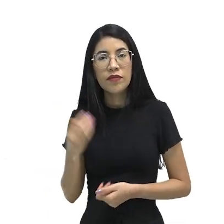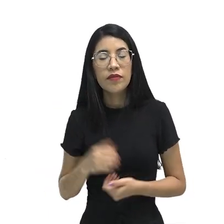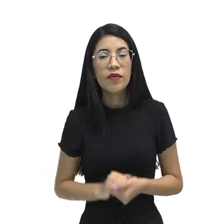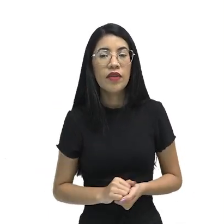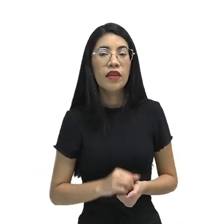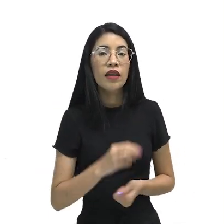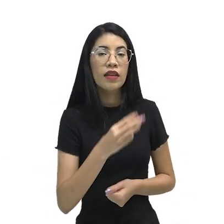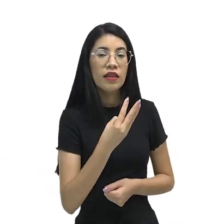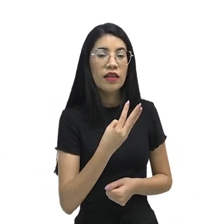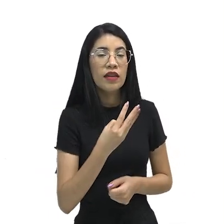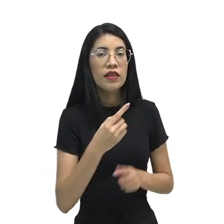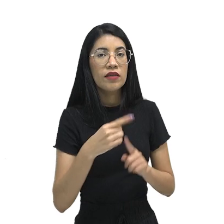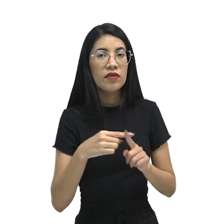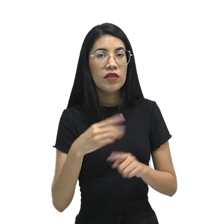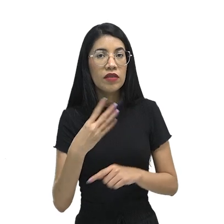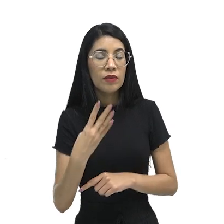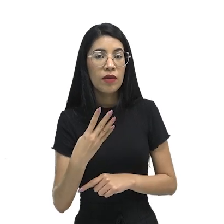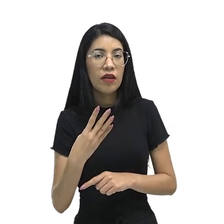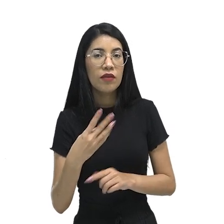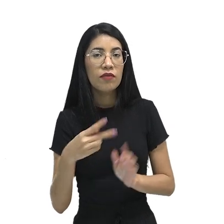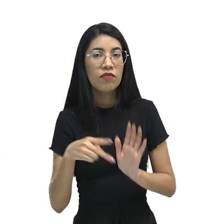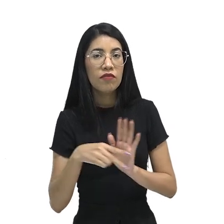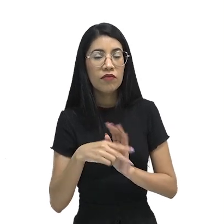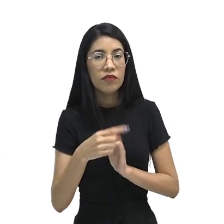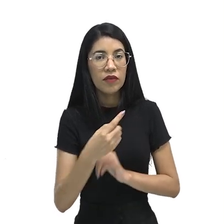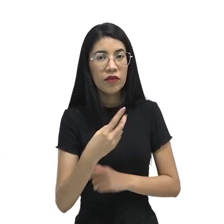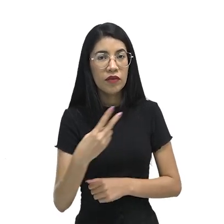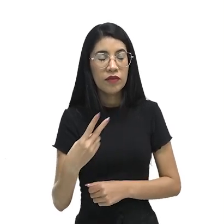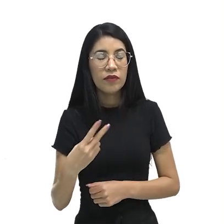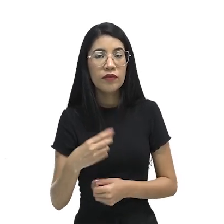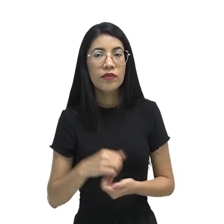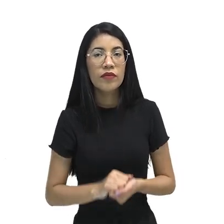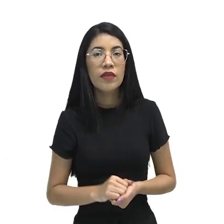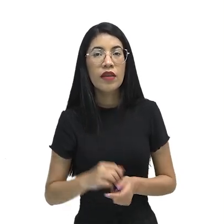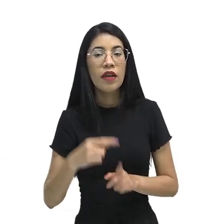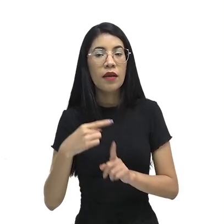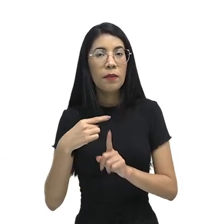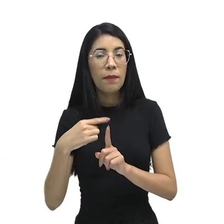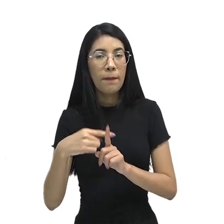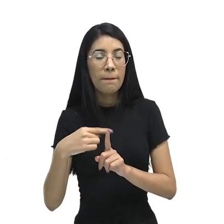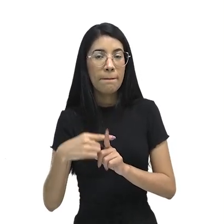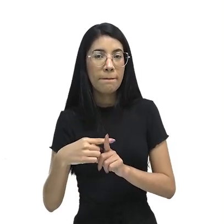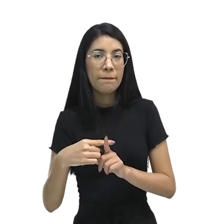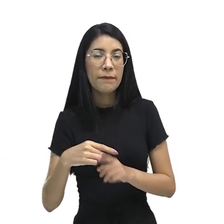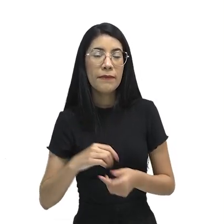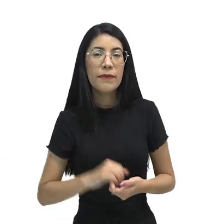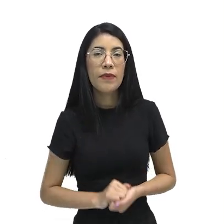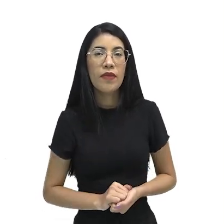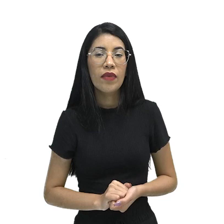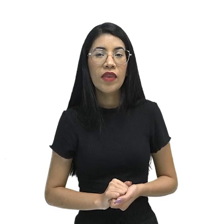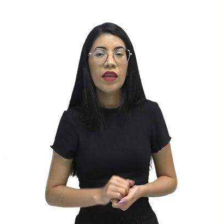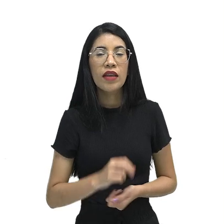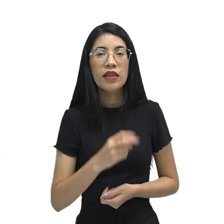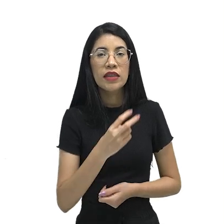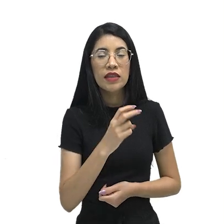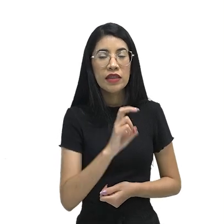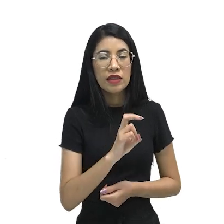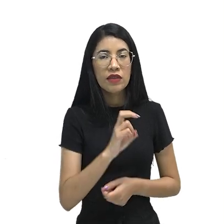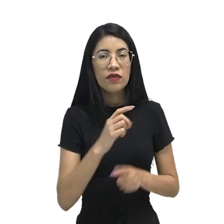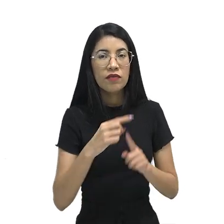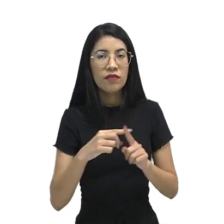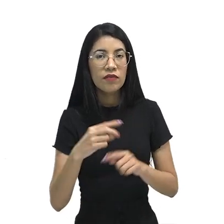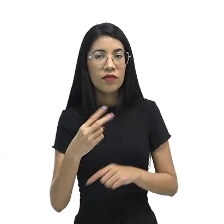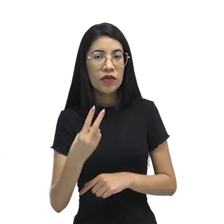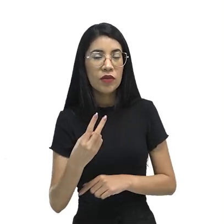3 e 4, 3 vezes 4 é 12, somado, porque aqui é uma soma, por 5 e 2, 5